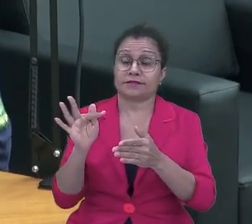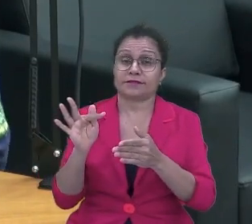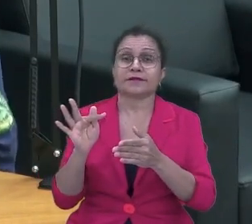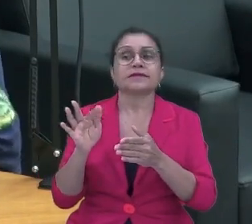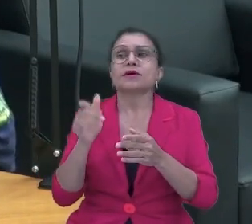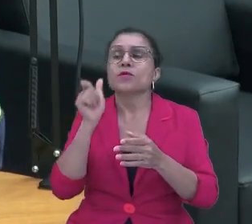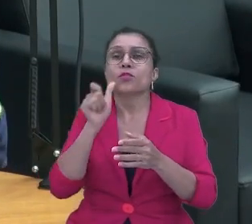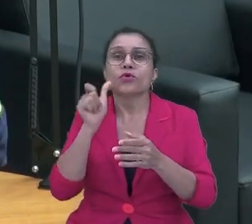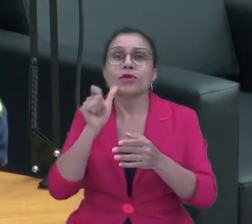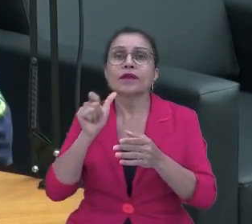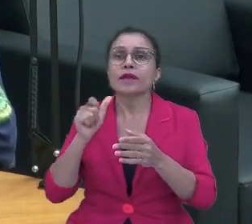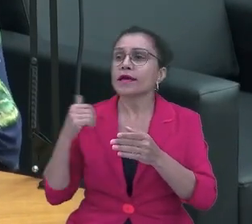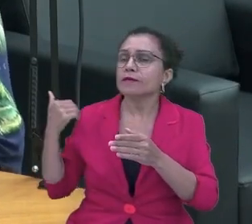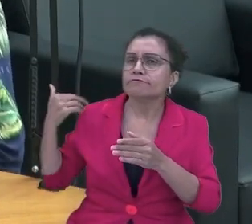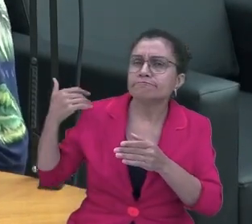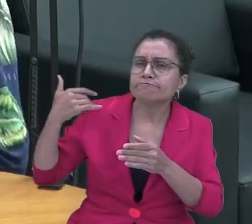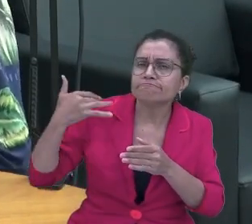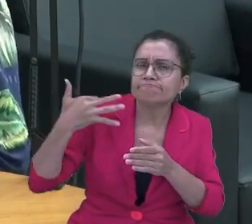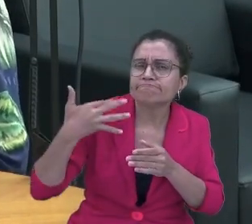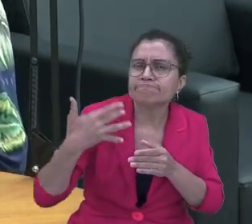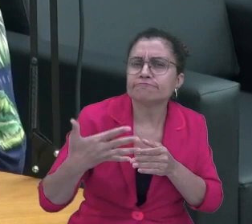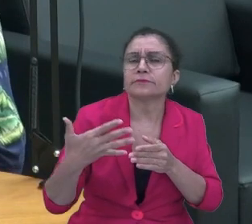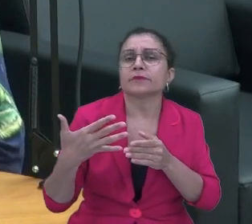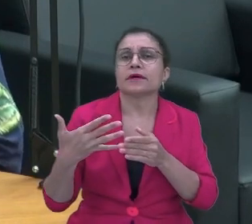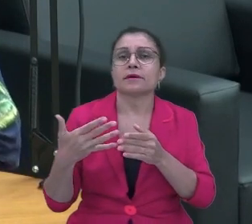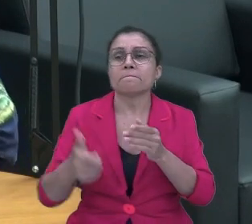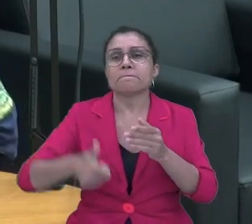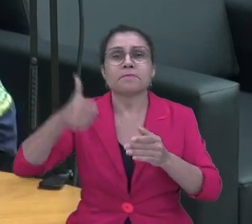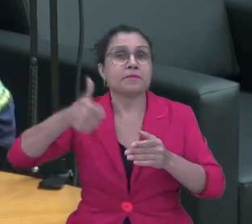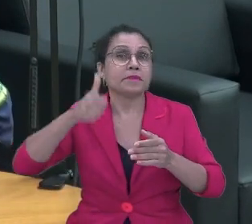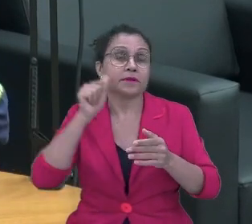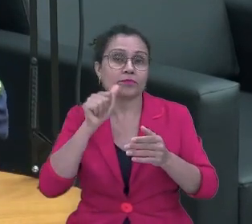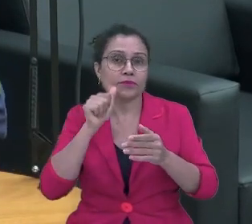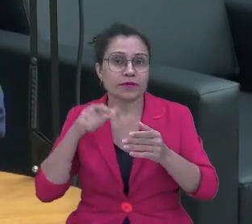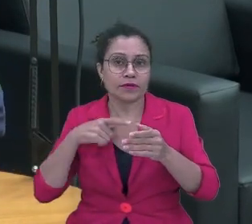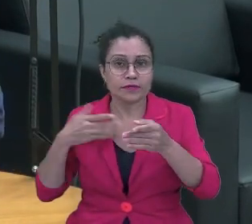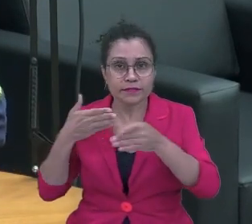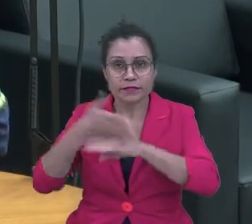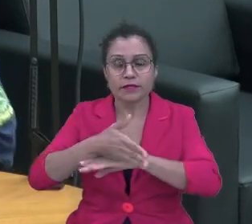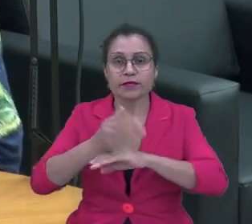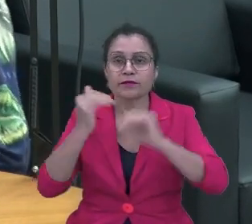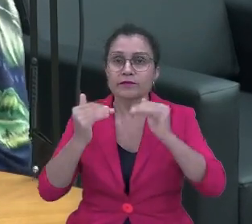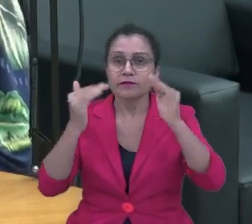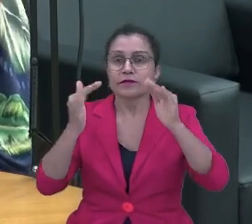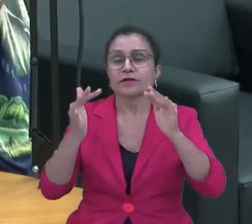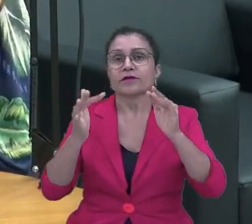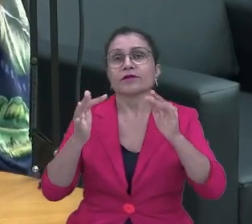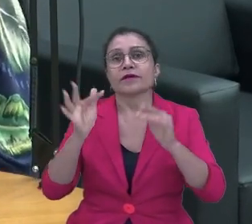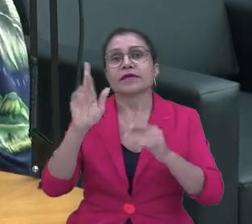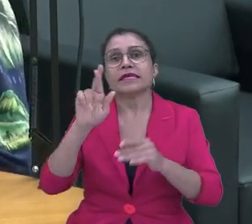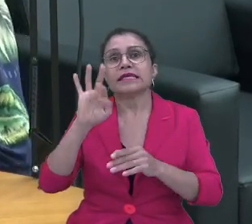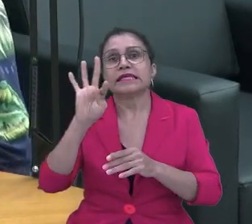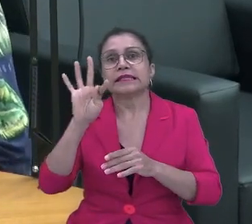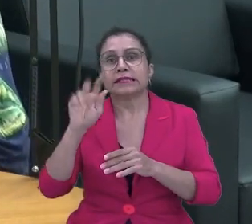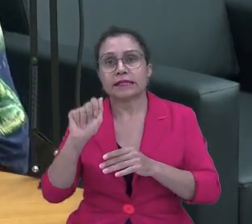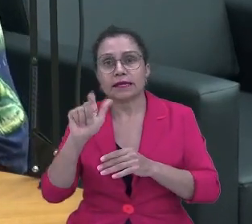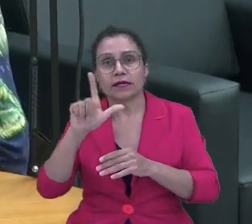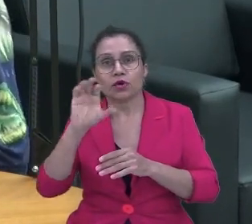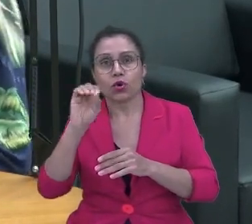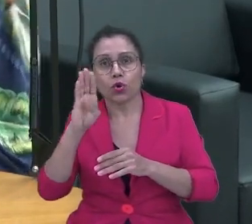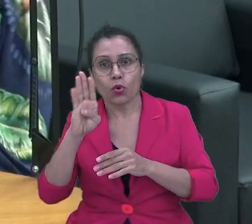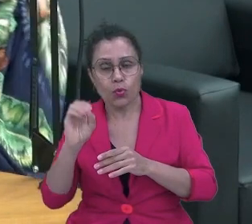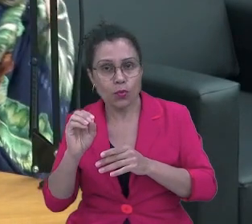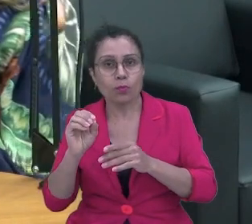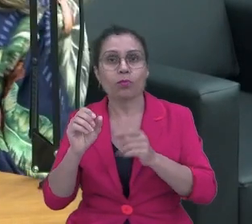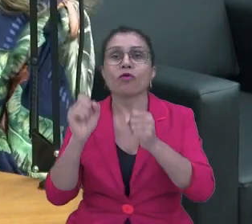assim, são mulheres estudando mulheres. Nossa primeira mulher que teve acesso ao ensino superior no Brasil foi Rita Lobo. Tornou-se médica